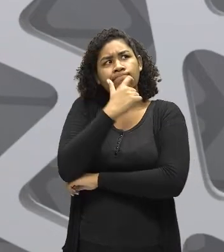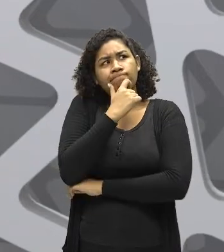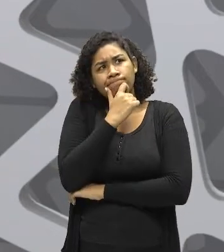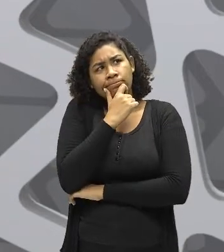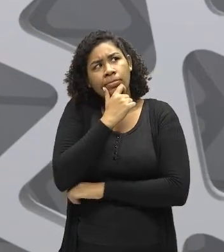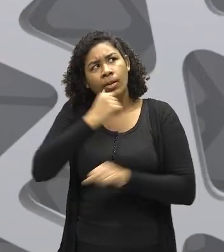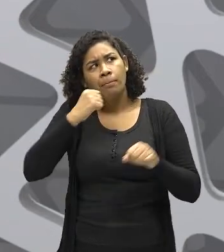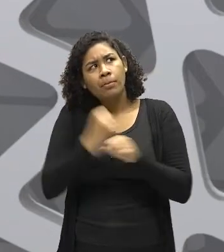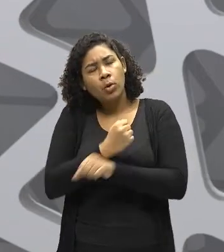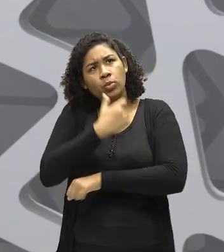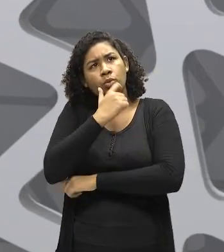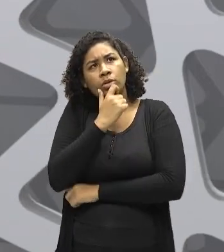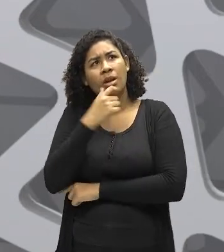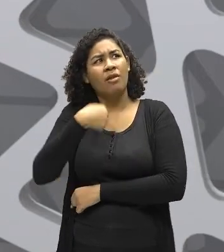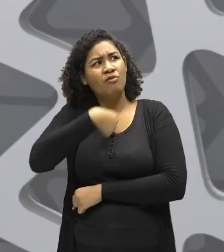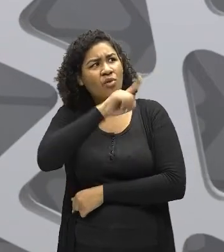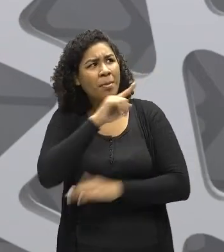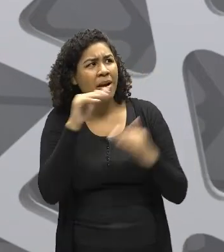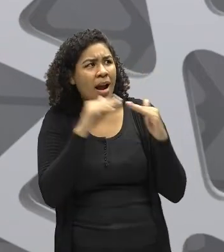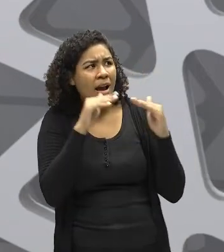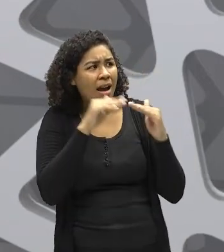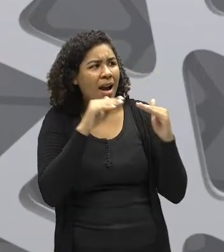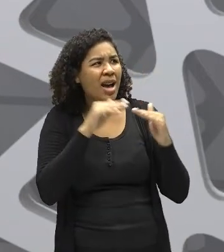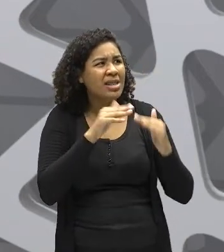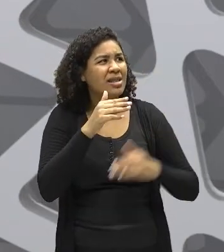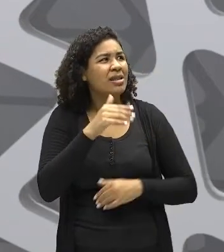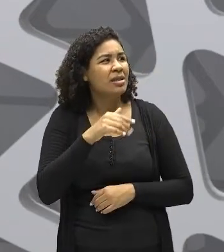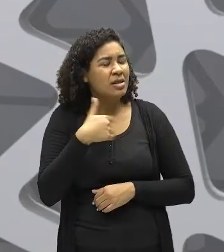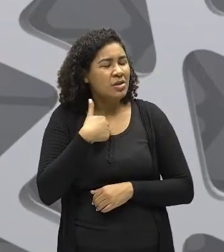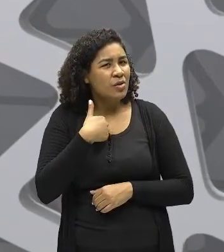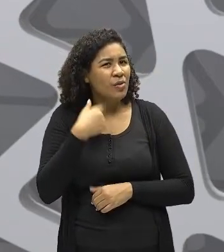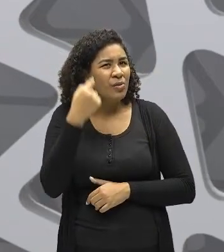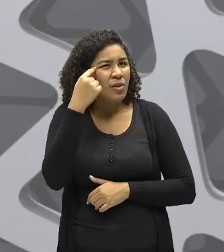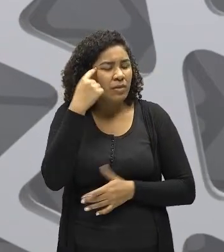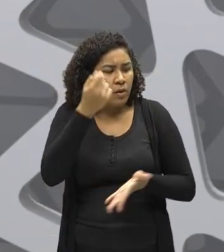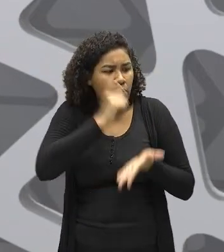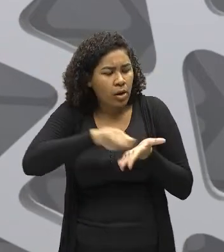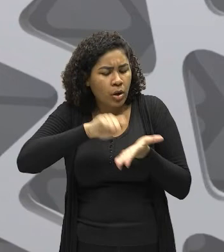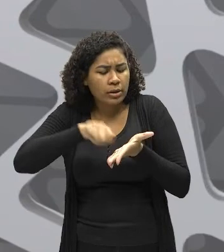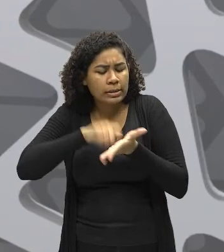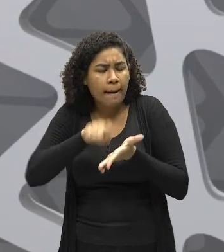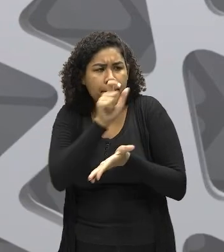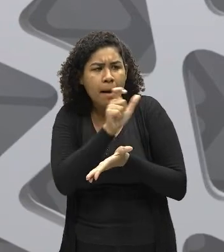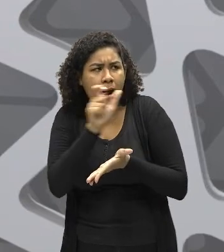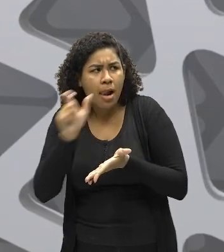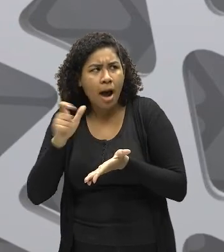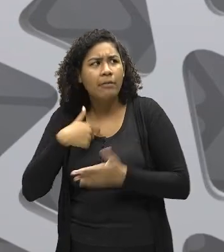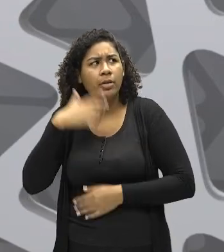casa, eu vou registrar todas as palavras que eu sei de origem indígena.